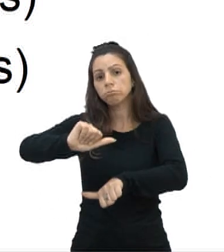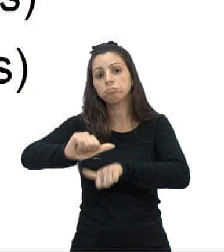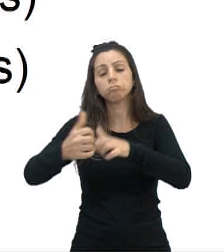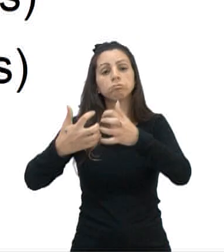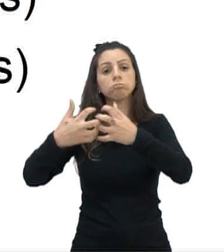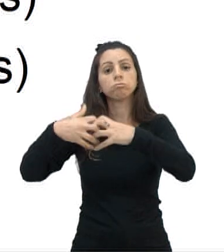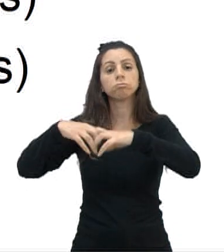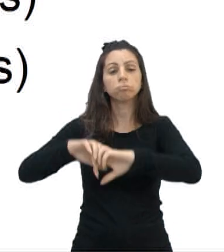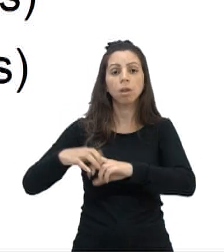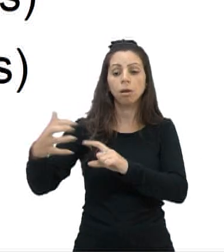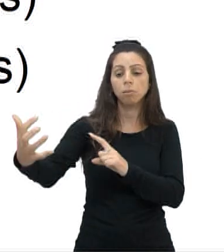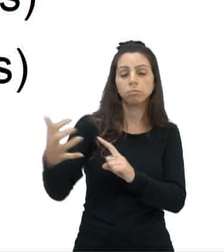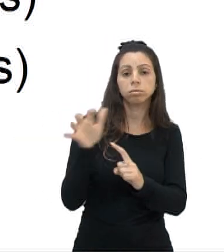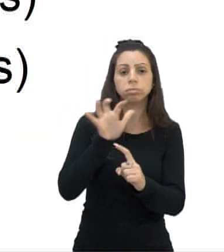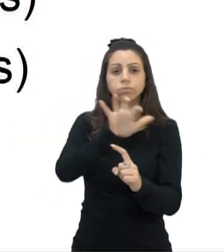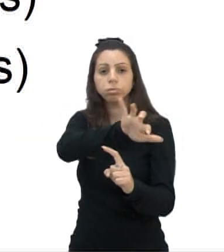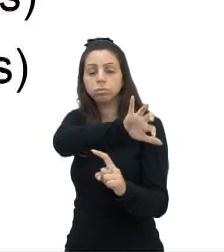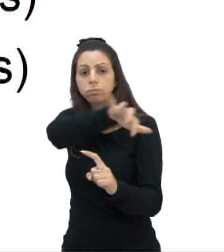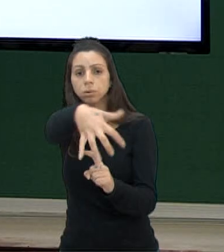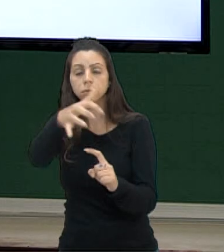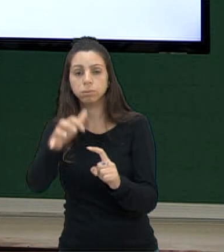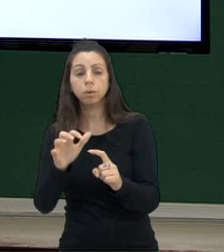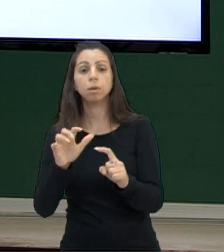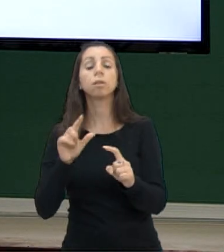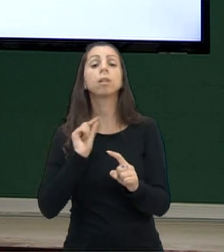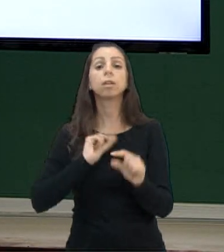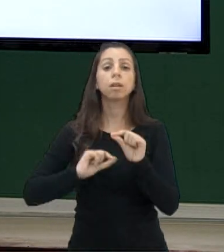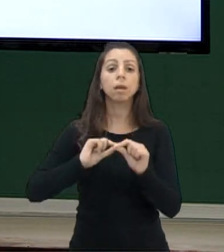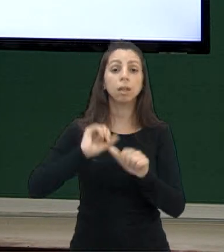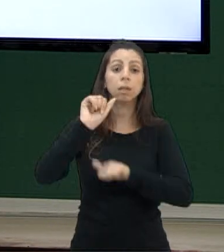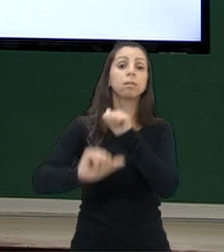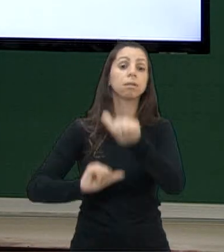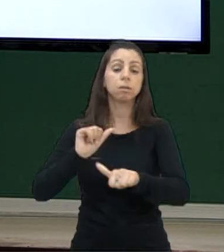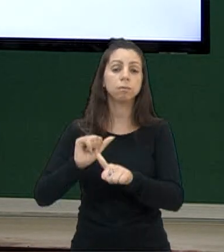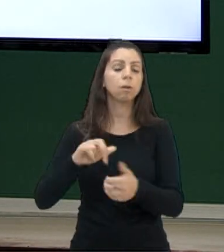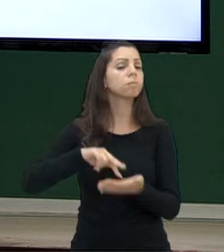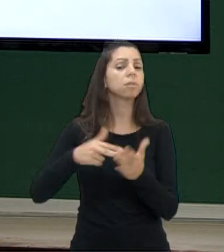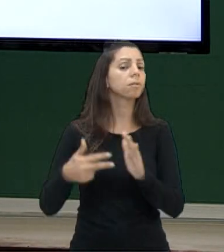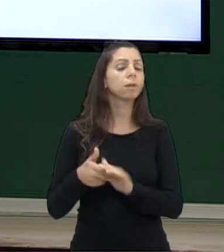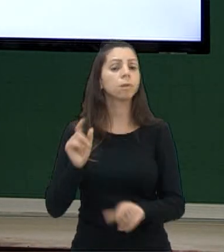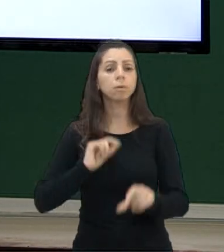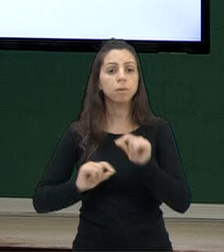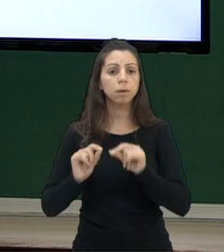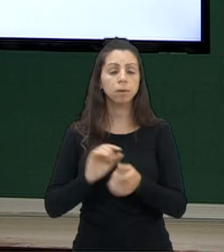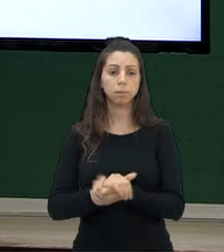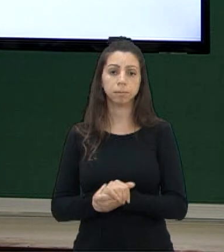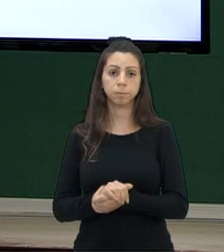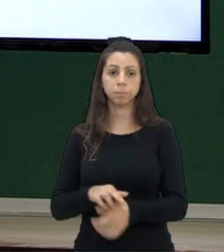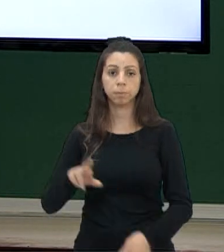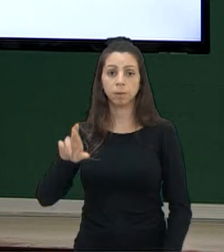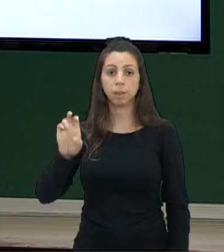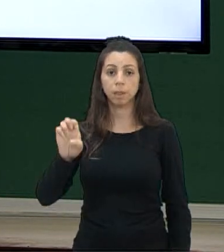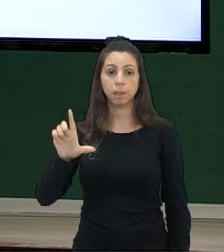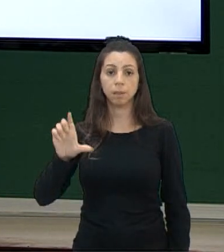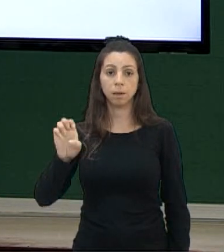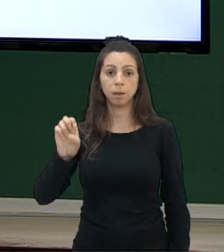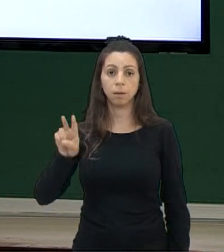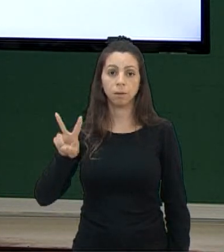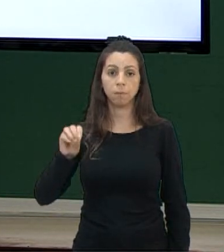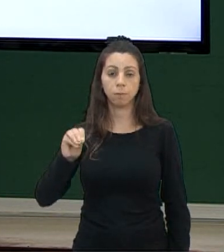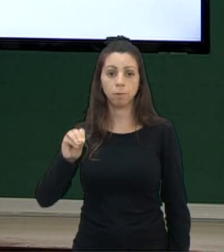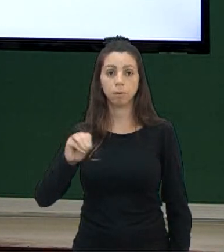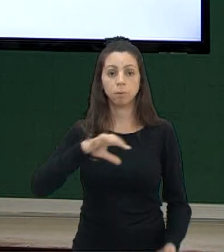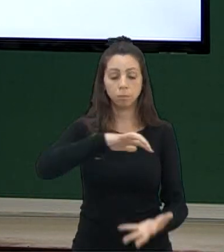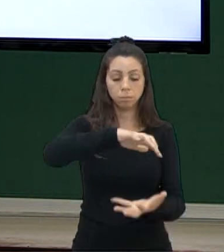de uma série de agentes transformadores do relevo. O que isso significa, estudante? que o relevo mundial, o relevo